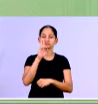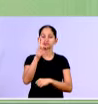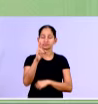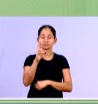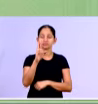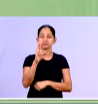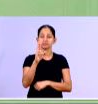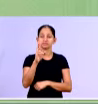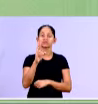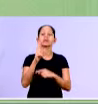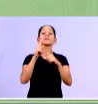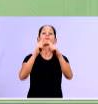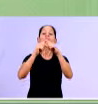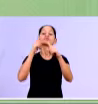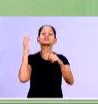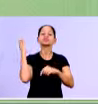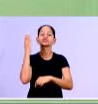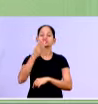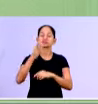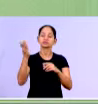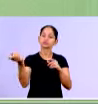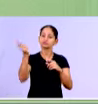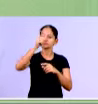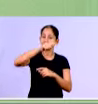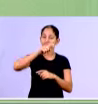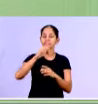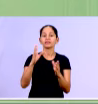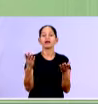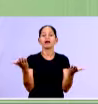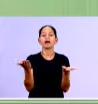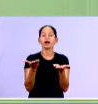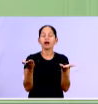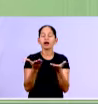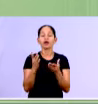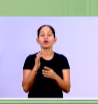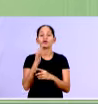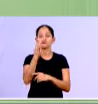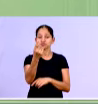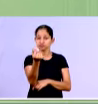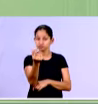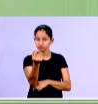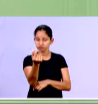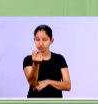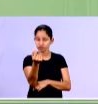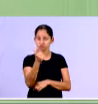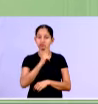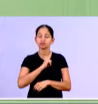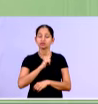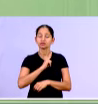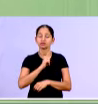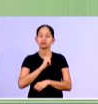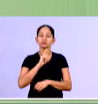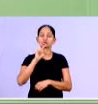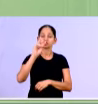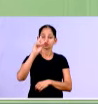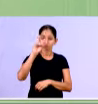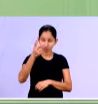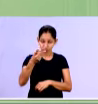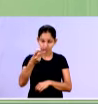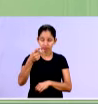E aí, multiplica direto aqui pelo número que está fora. Ou seja, o meu futuro valor vai ser de R$